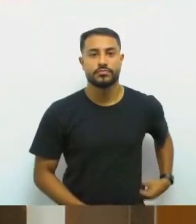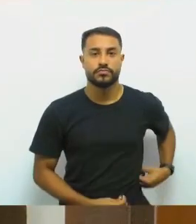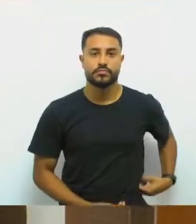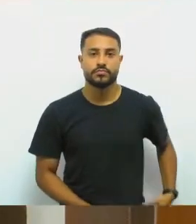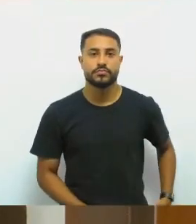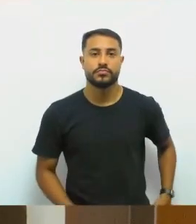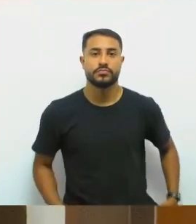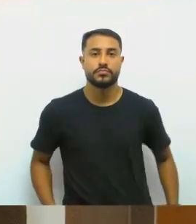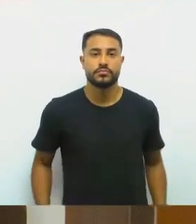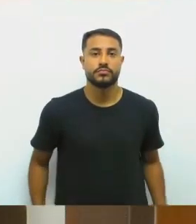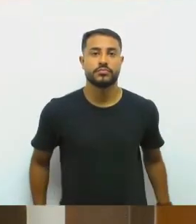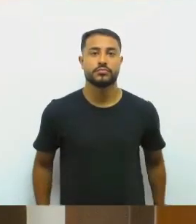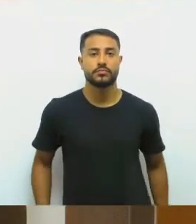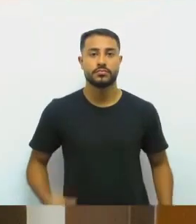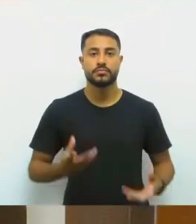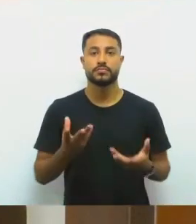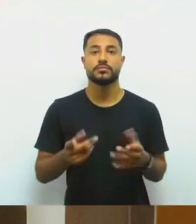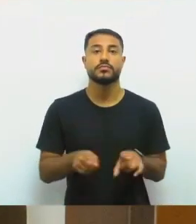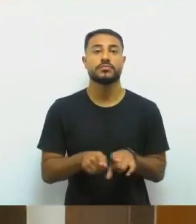pedir regime de urgência na moção